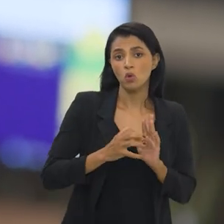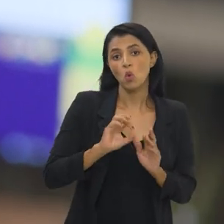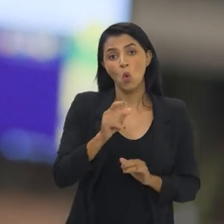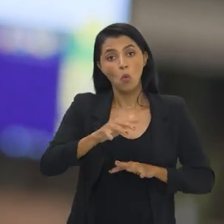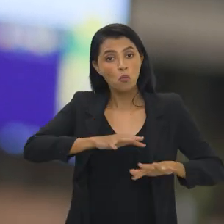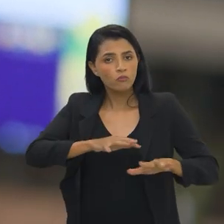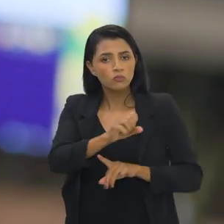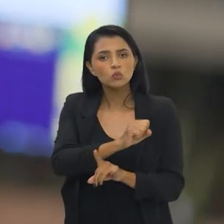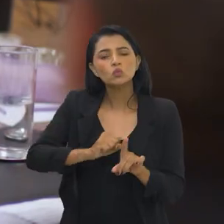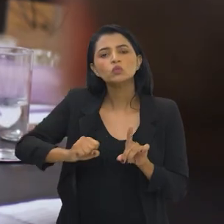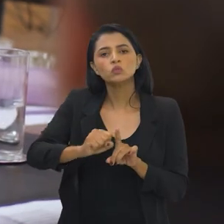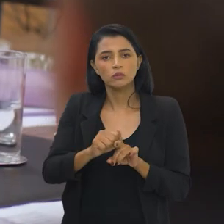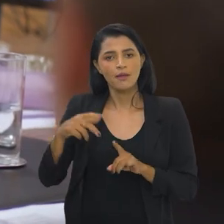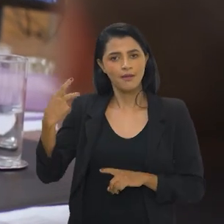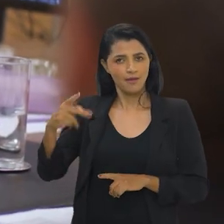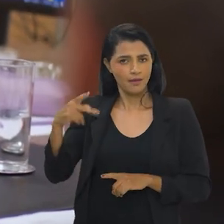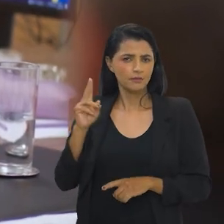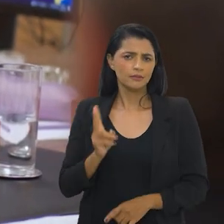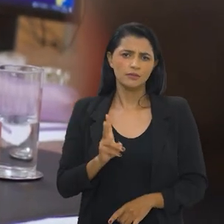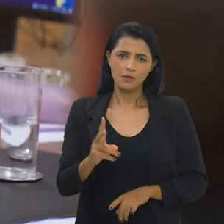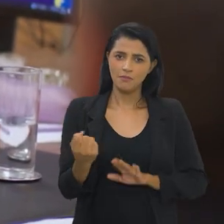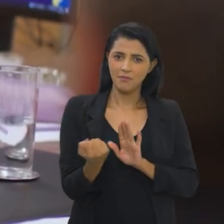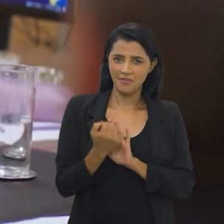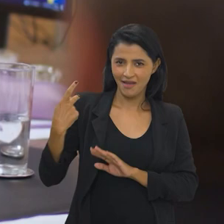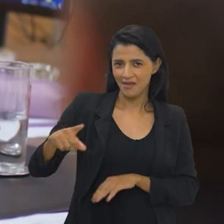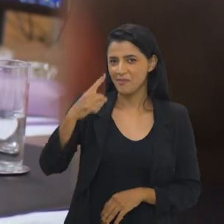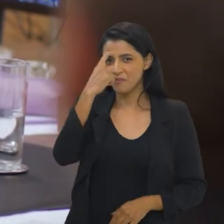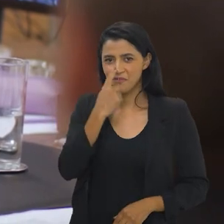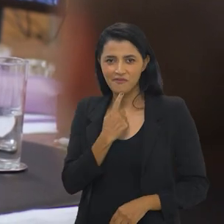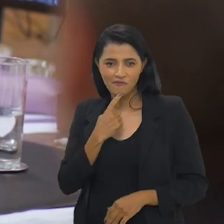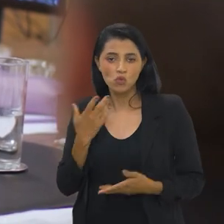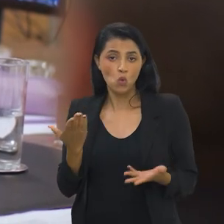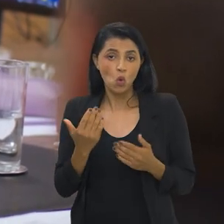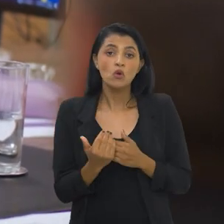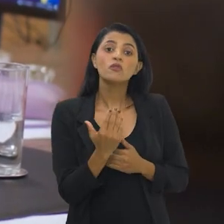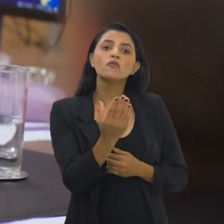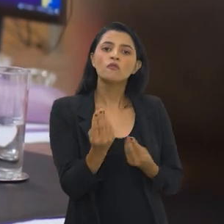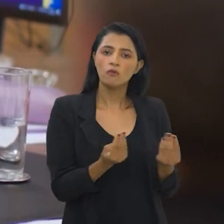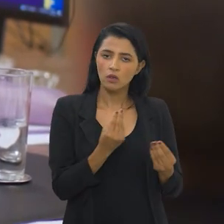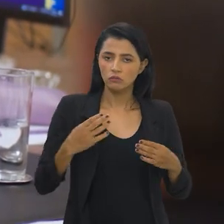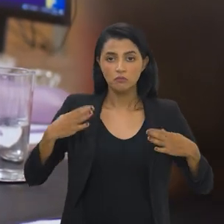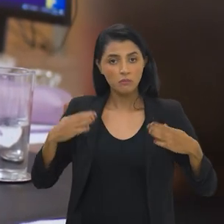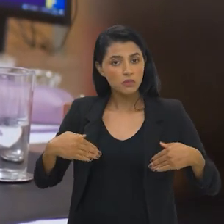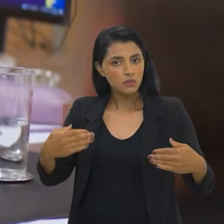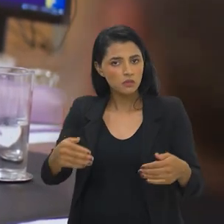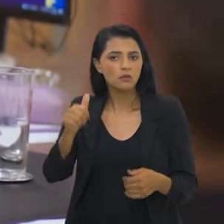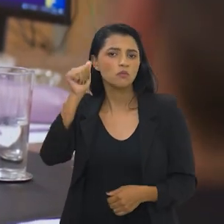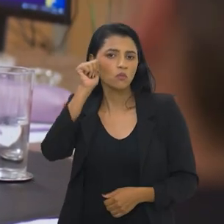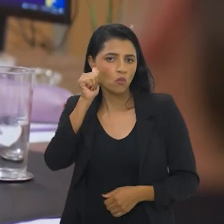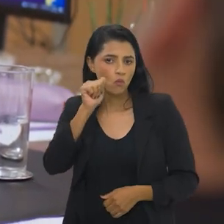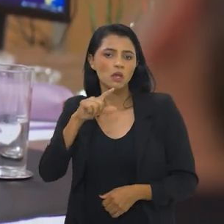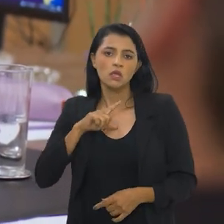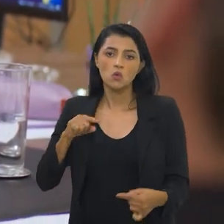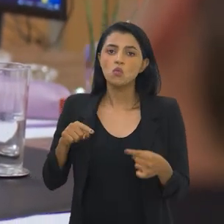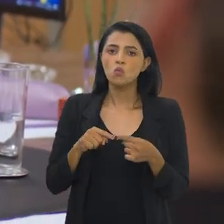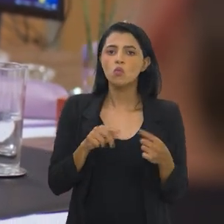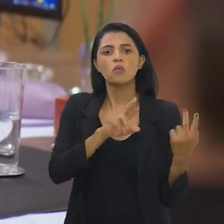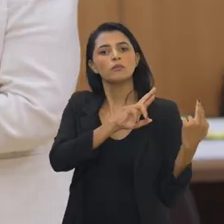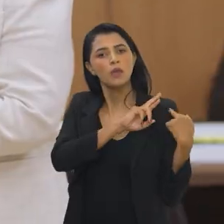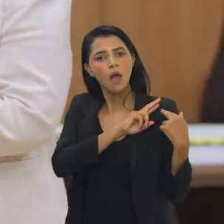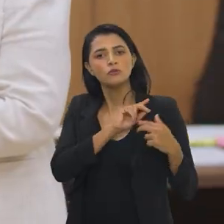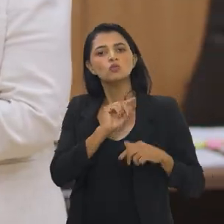partidários ou em movimentos sociais essa foi sempre a marca da ministra que está à frente agora do ministério das mulheres